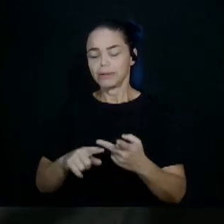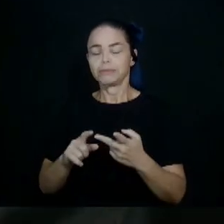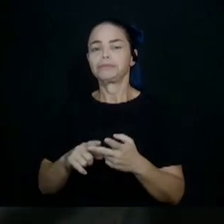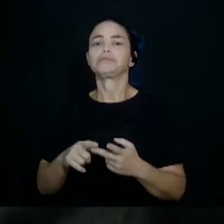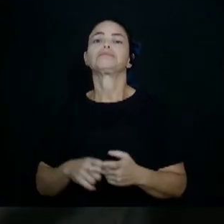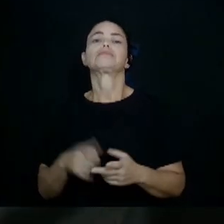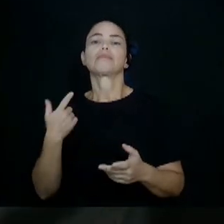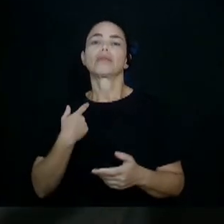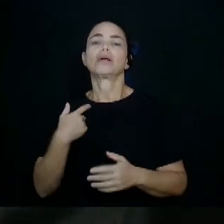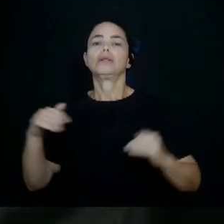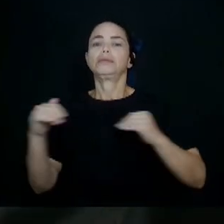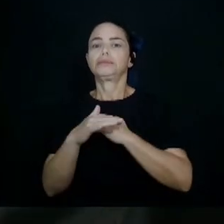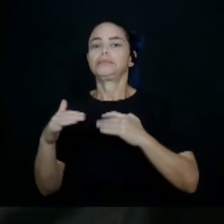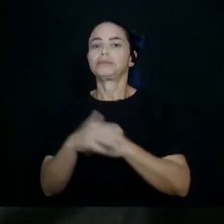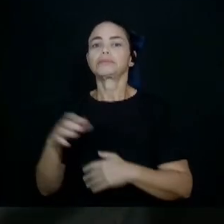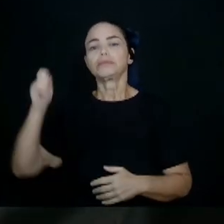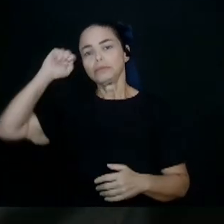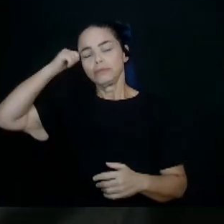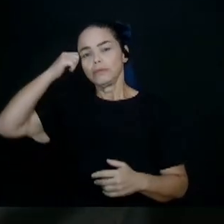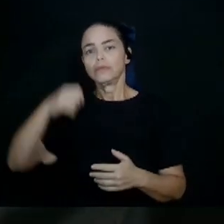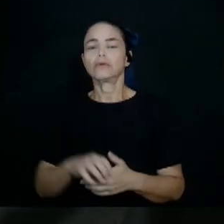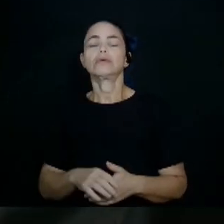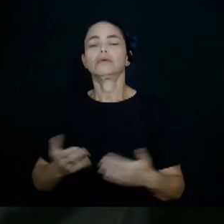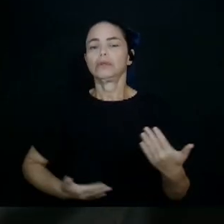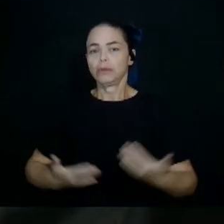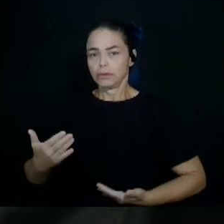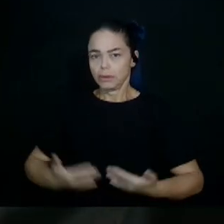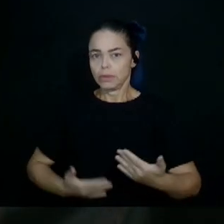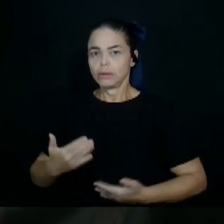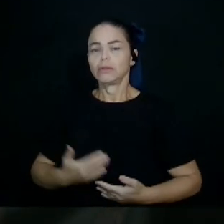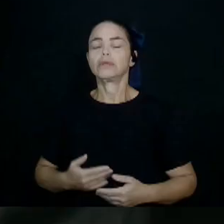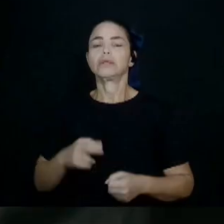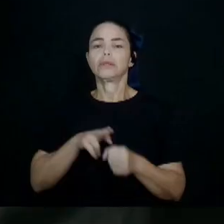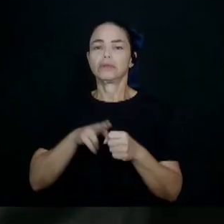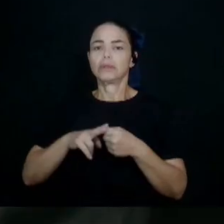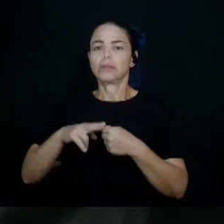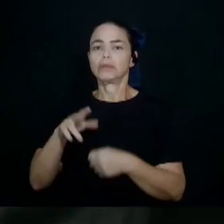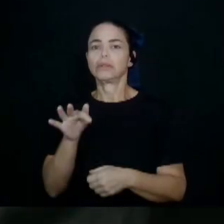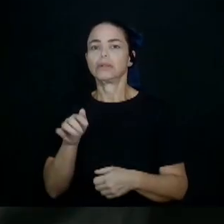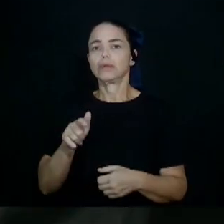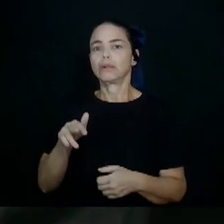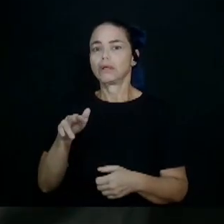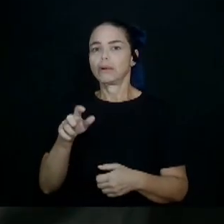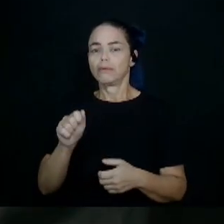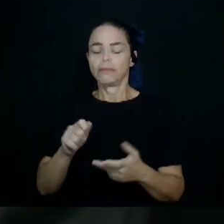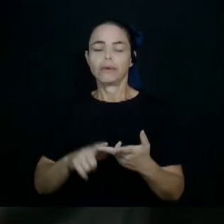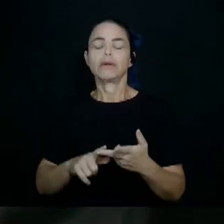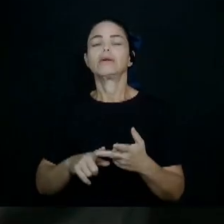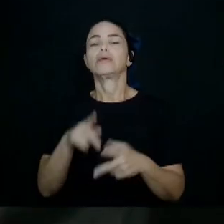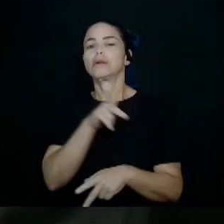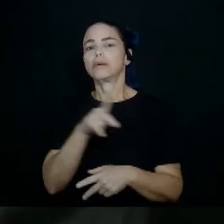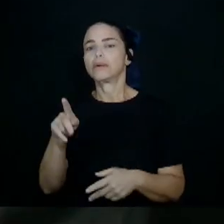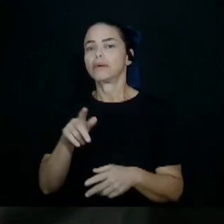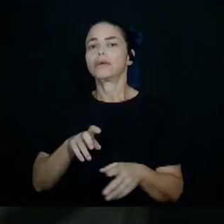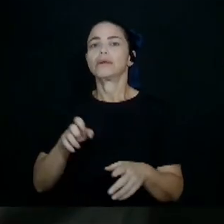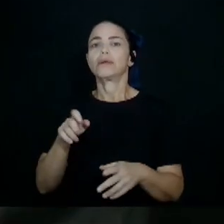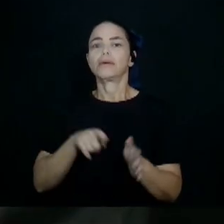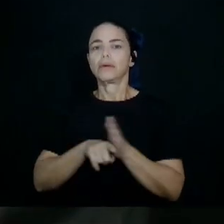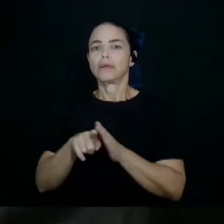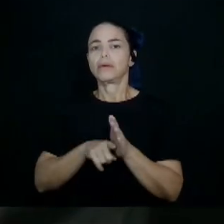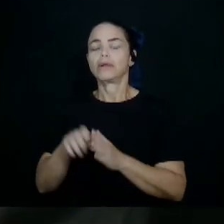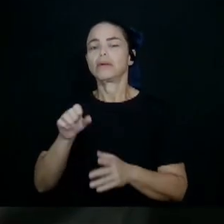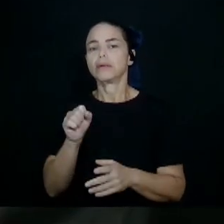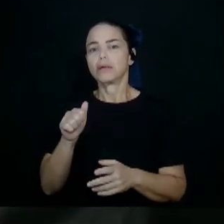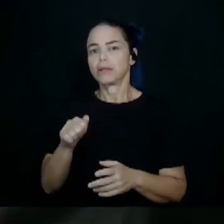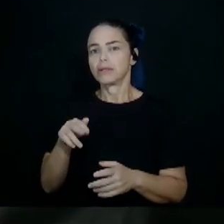do Movimento Negro Unificado e a servidora da Unicamp, Flávia Luz, e também a professora e pesquisadora Anselma